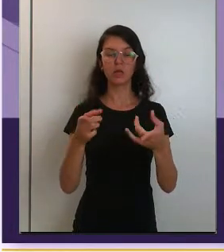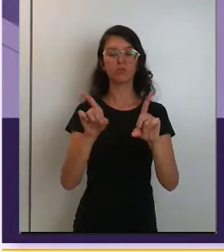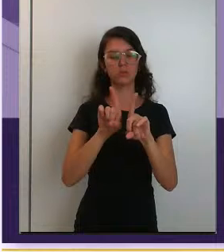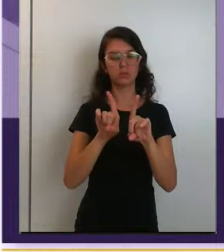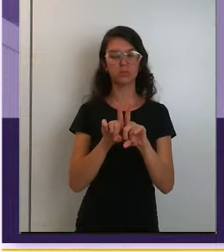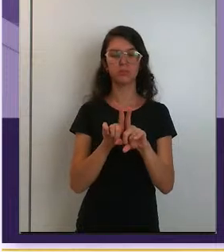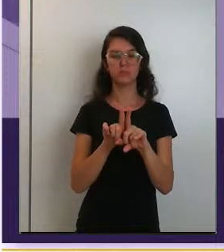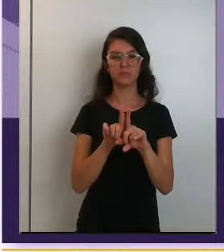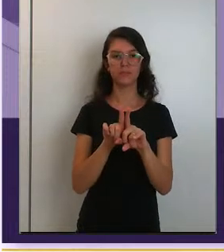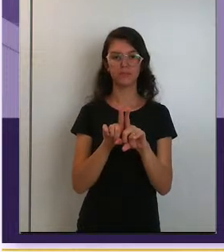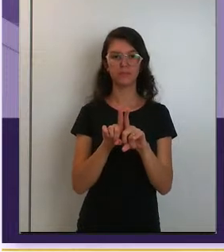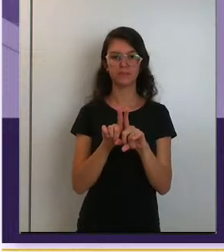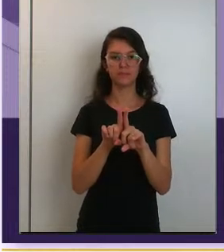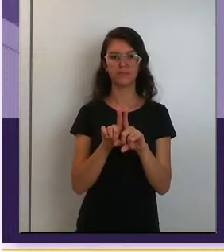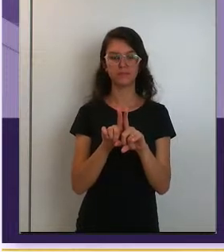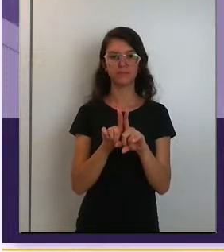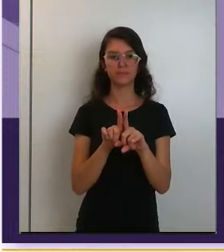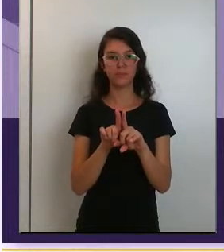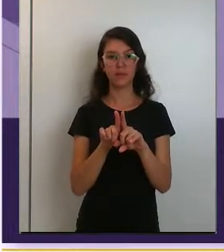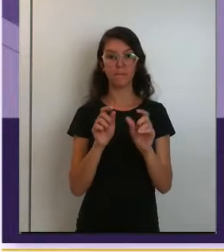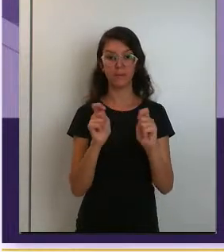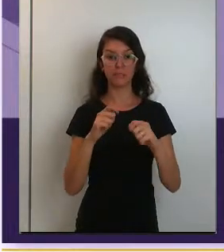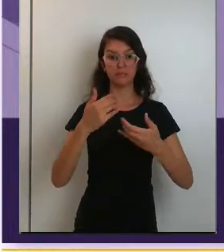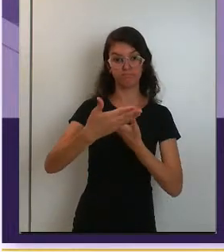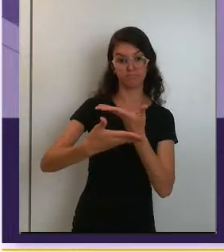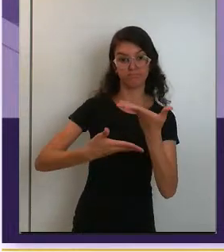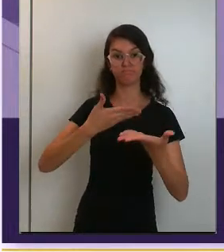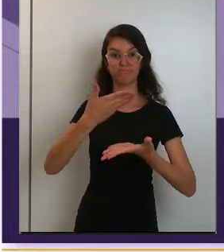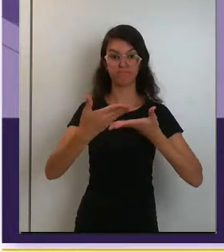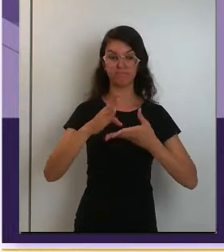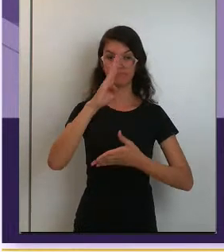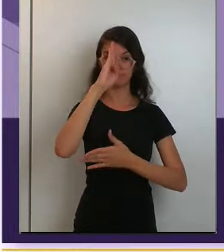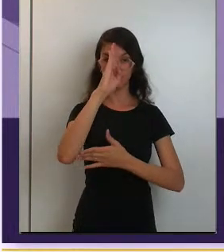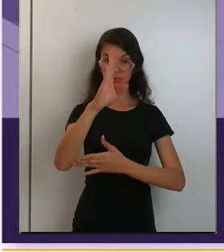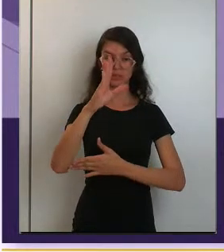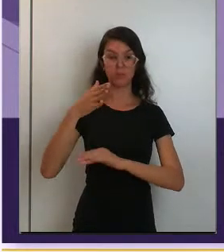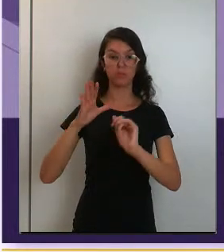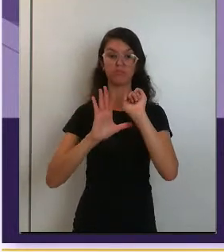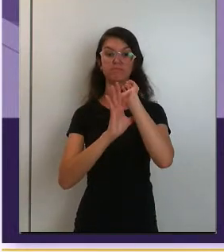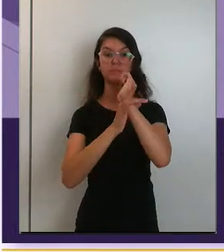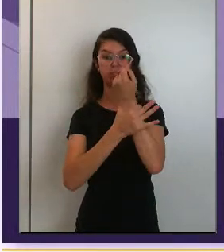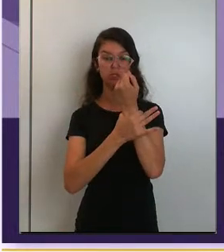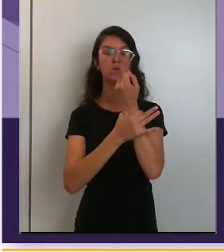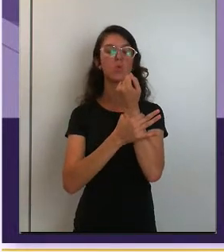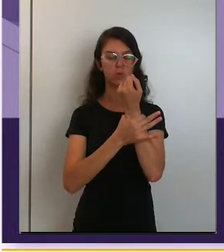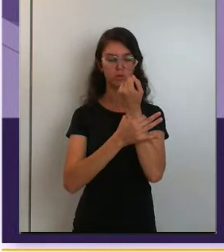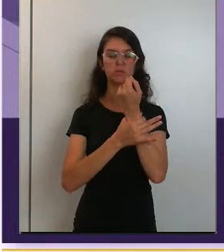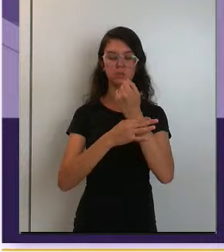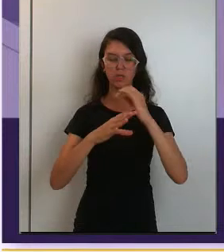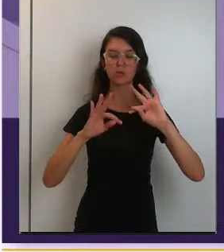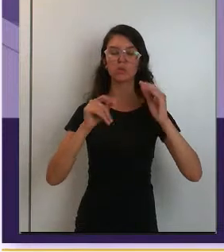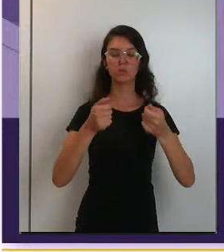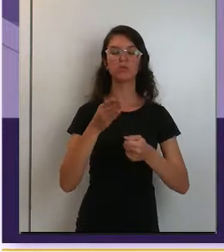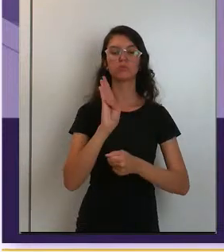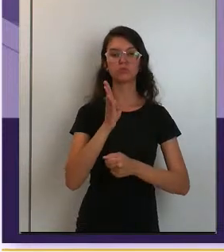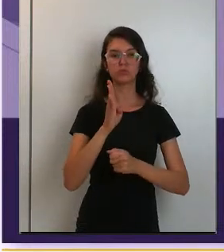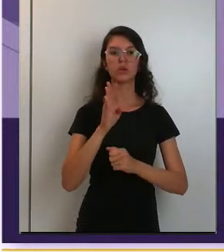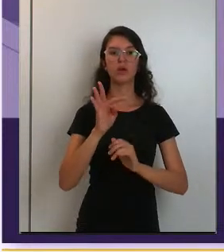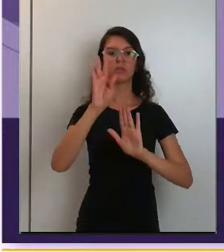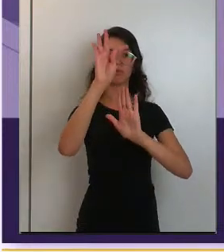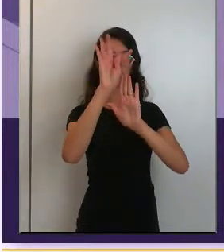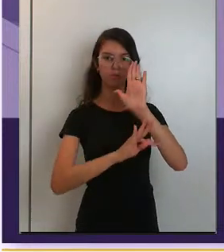atende, só dessa maneira compartilhada, ao princípio da proteção integral que está inscrito no nosso